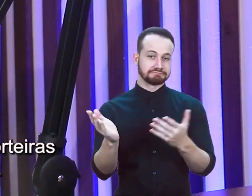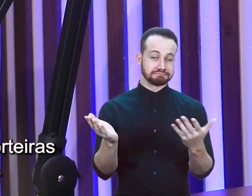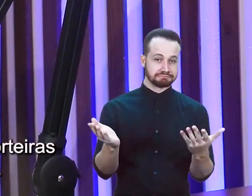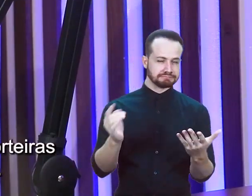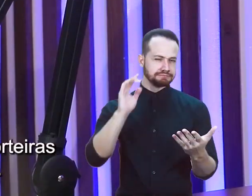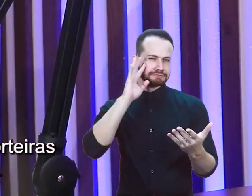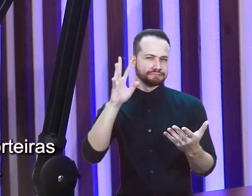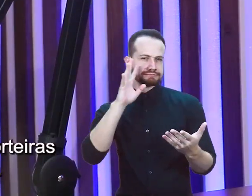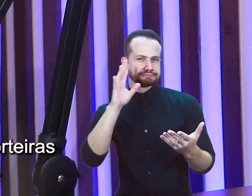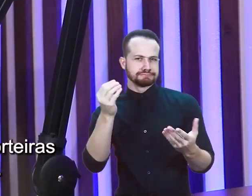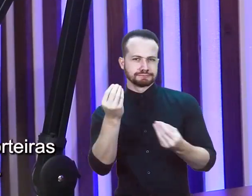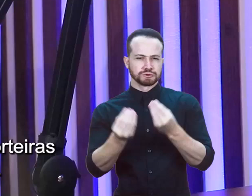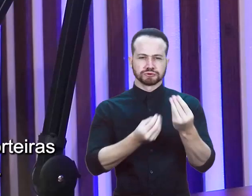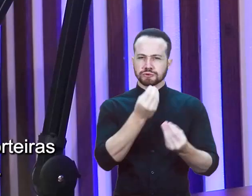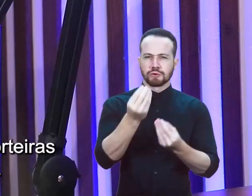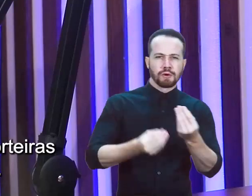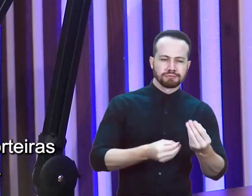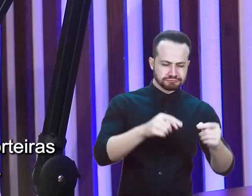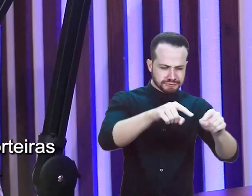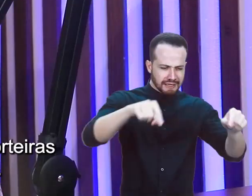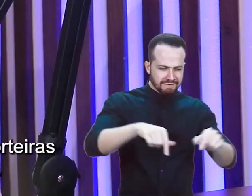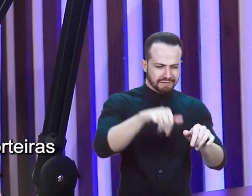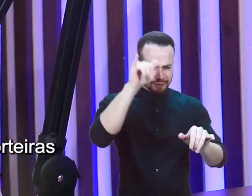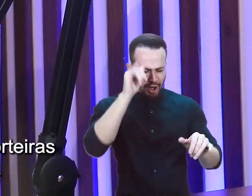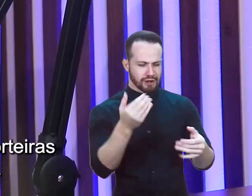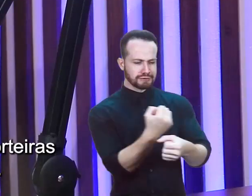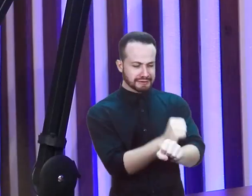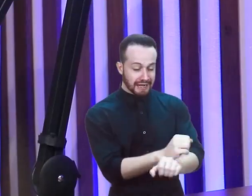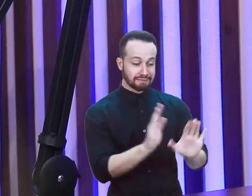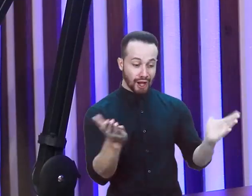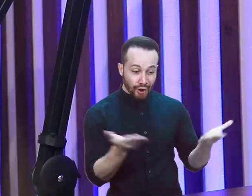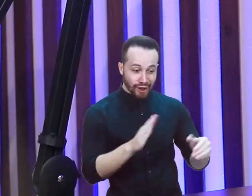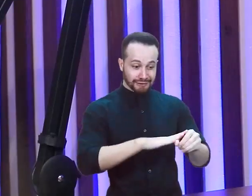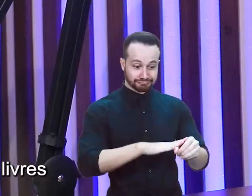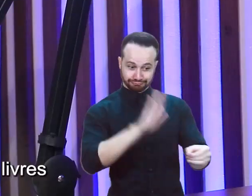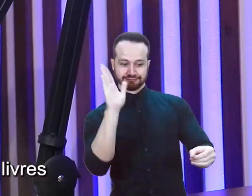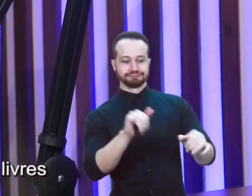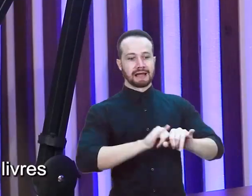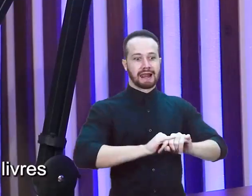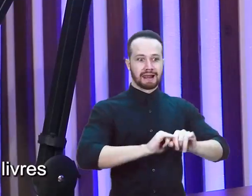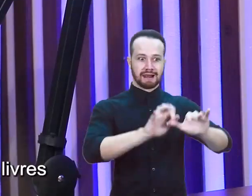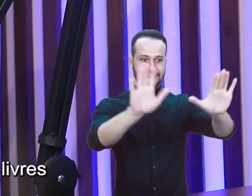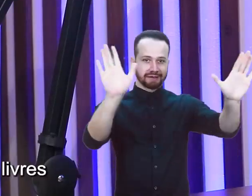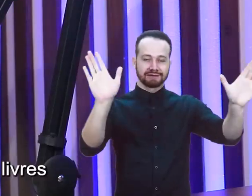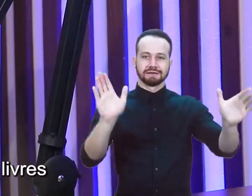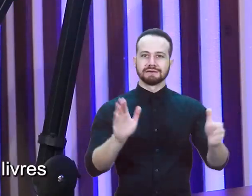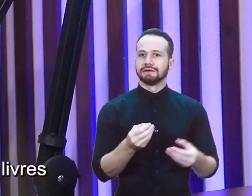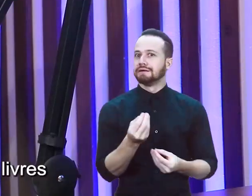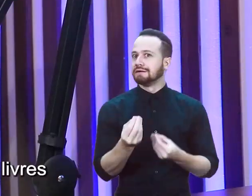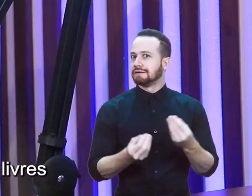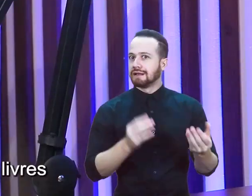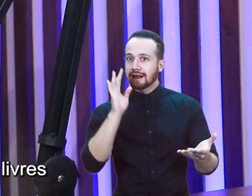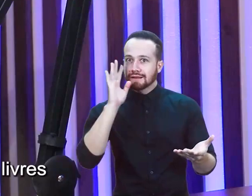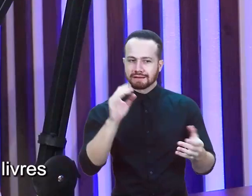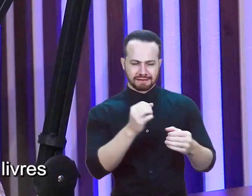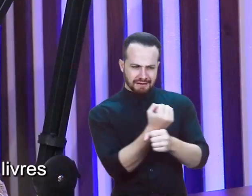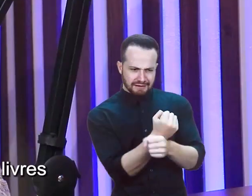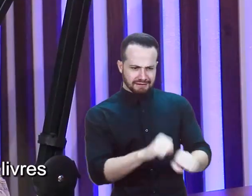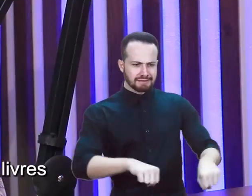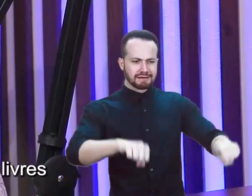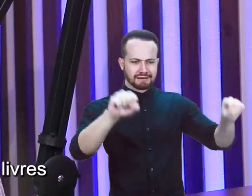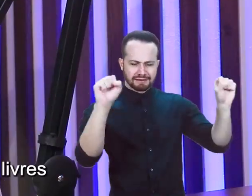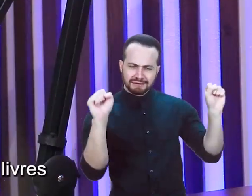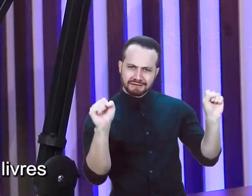eu fico imaginando abrindo as porteiras e dizendo, vocês são livres. Olha, vocês são livres, ou